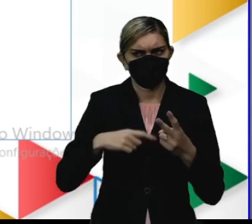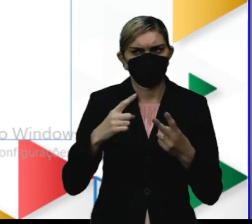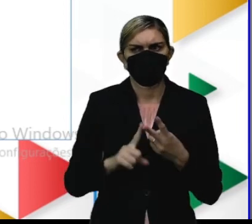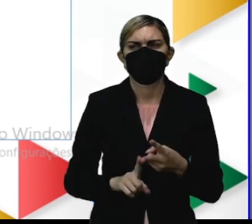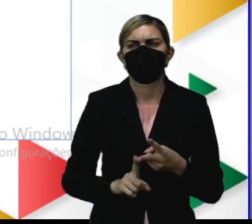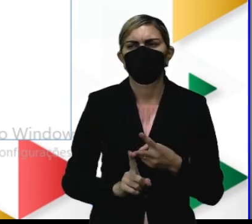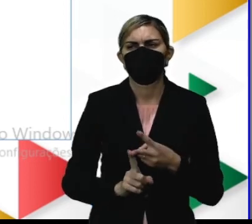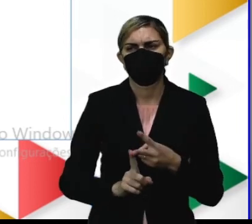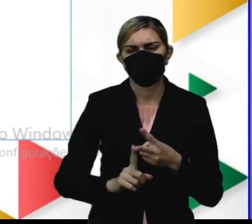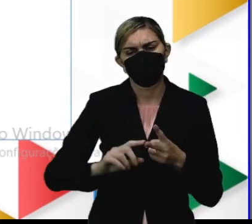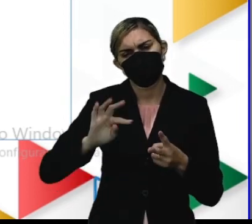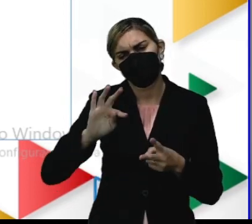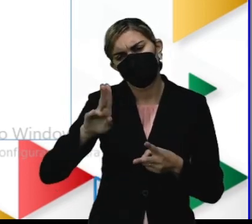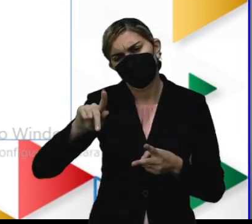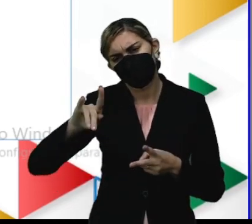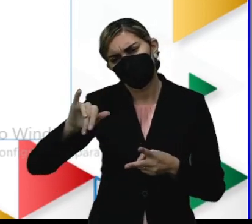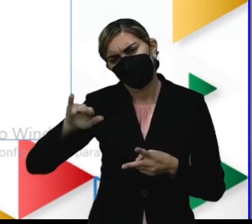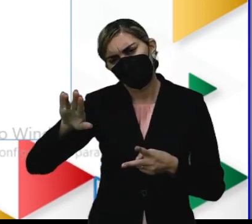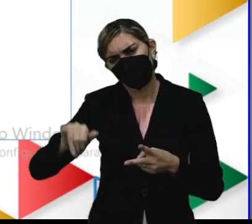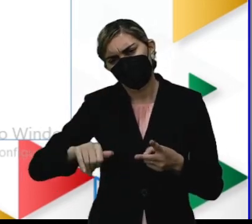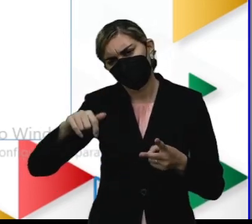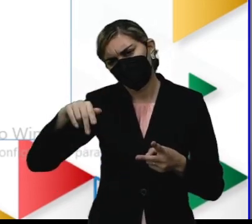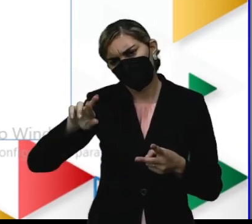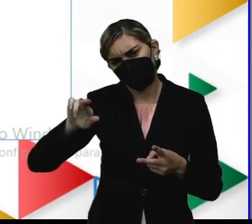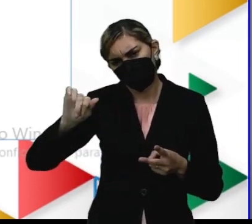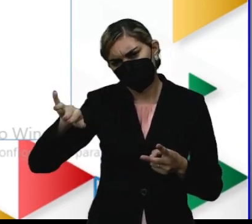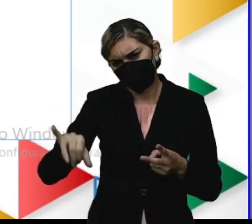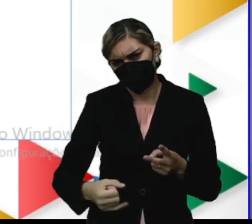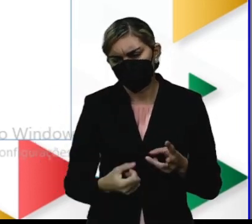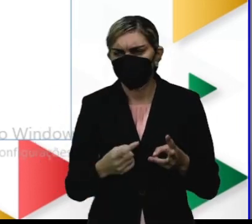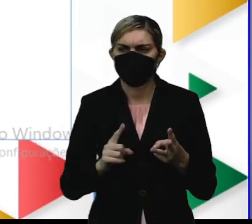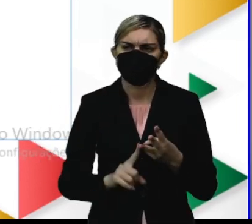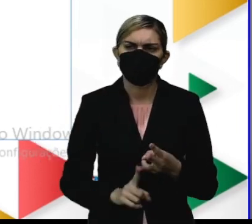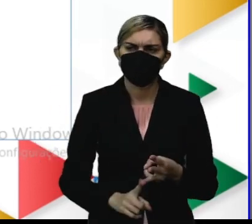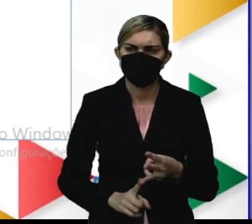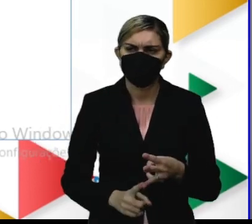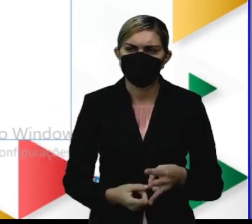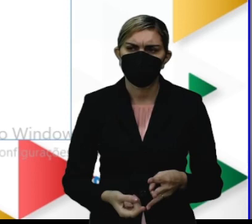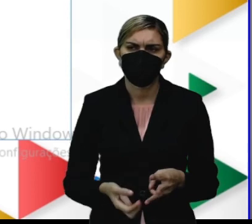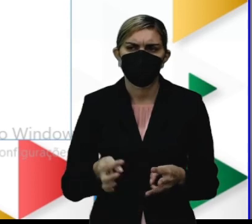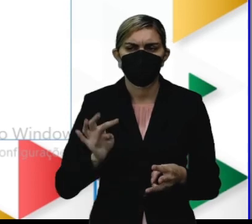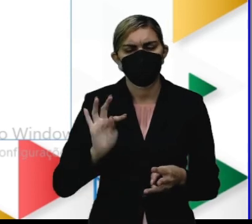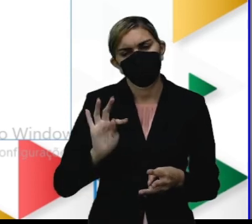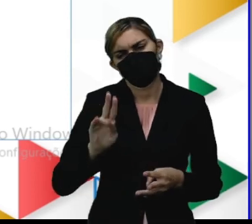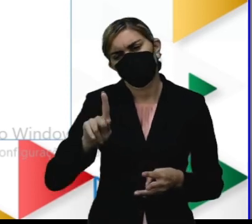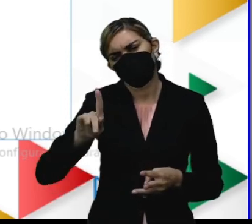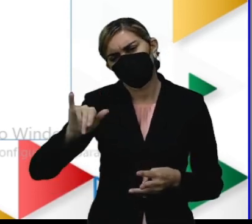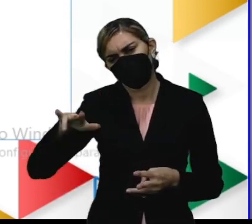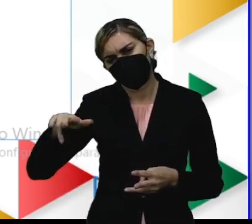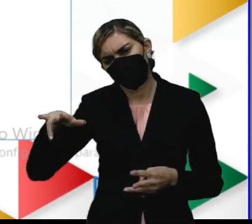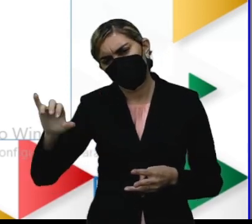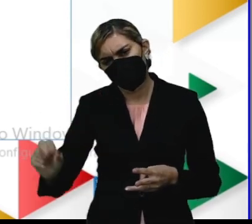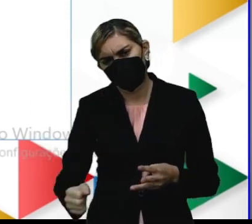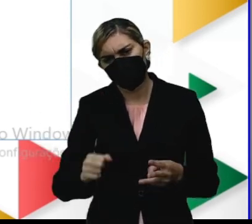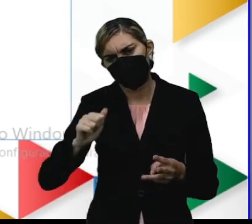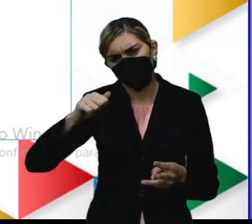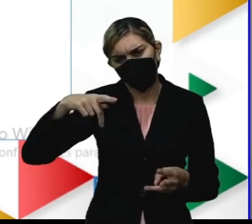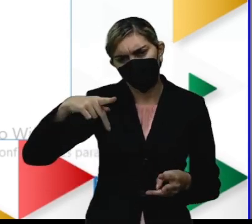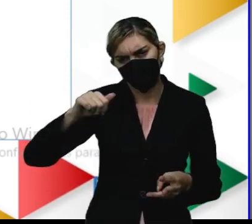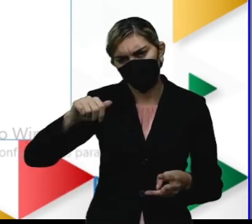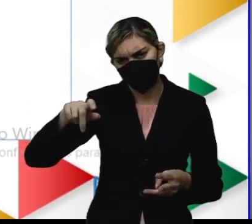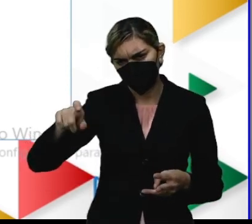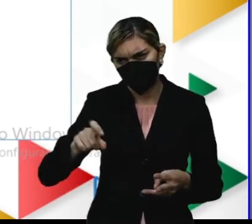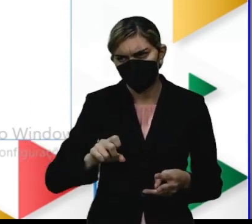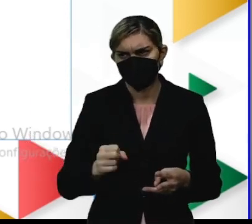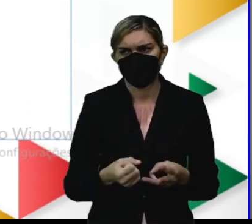Letrinha B, os tupinambás e os guaranis? Letrinha C, os tupiniquins e os